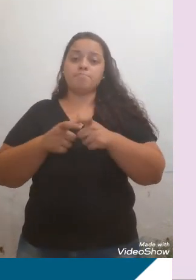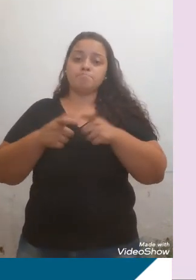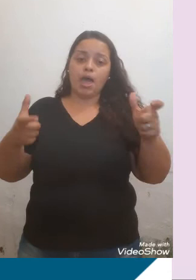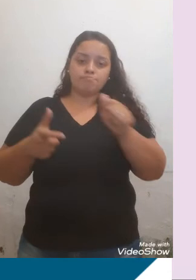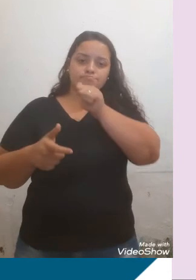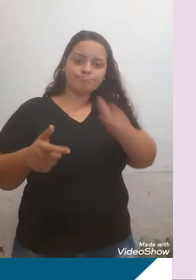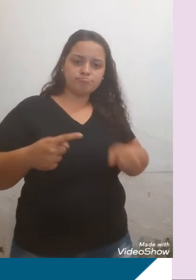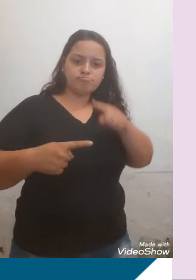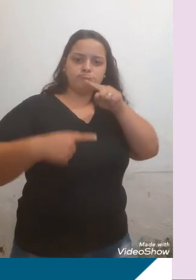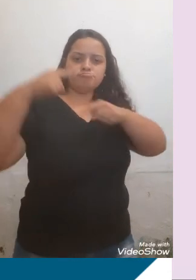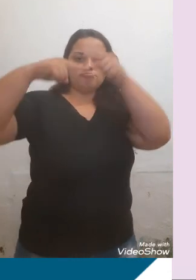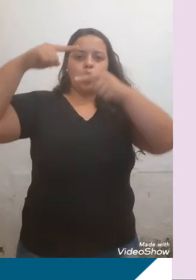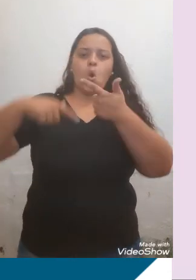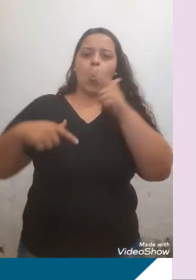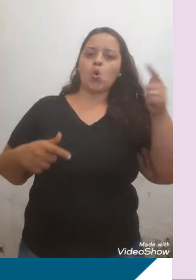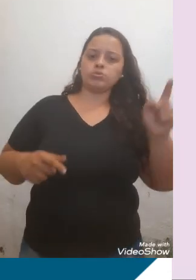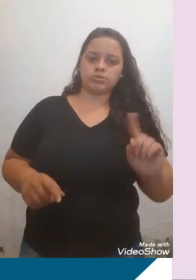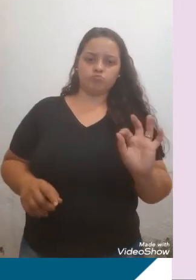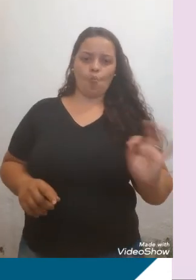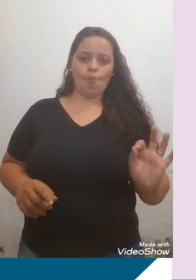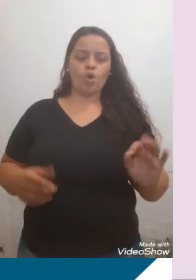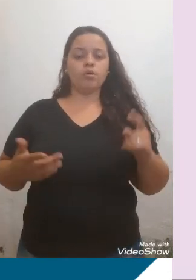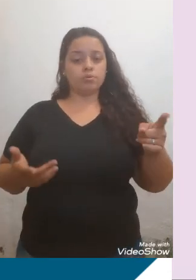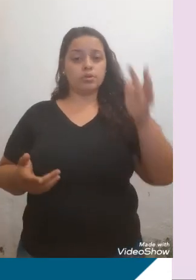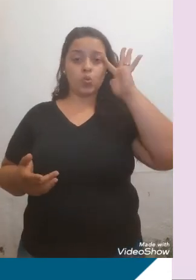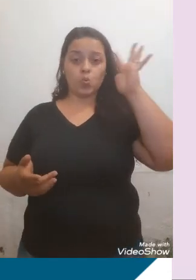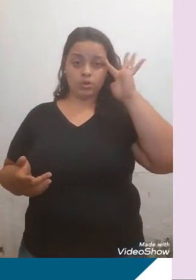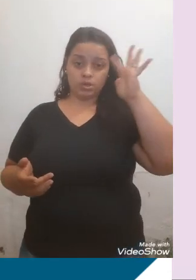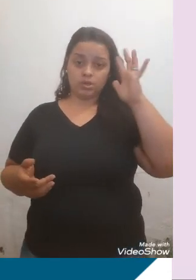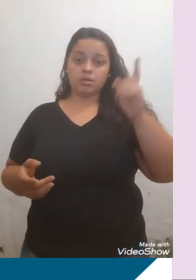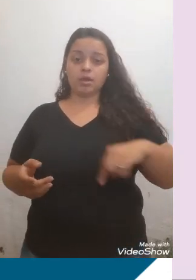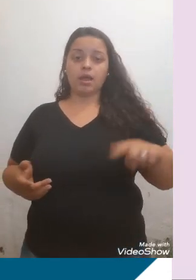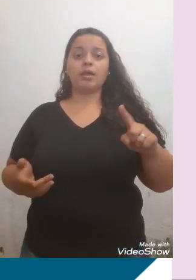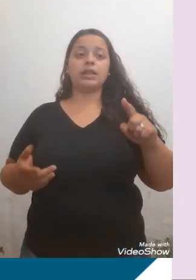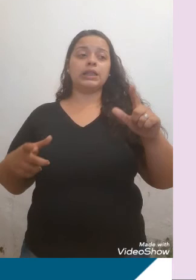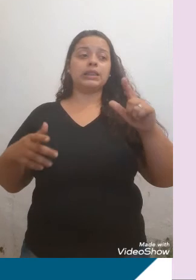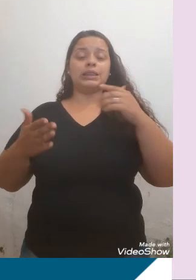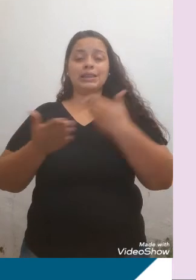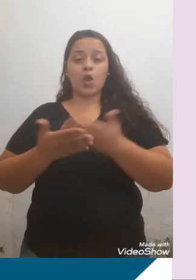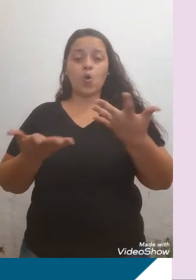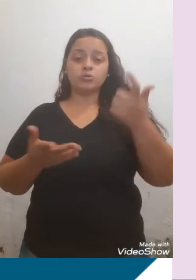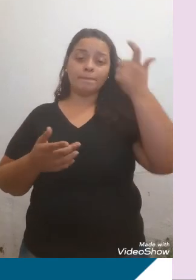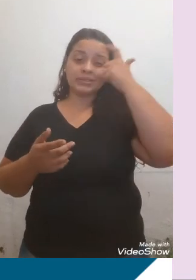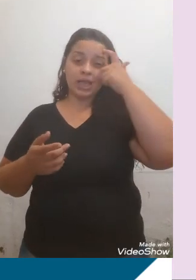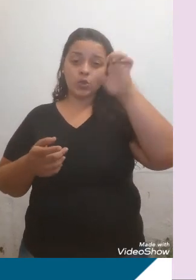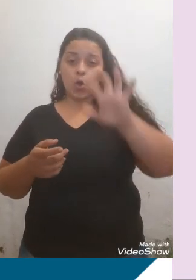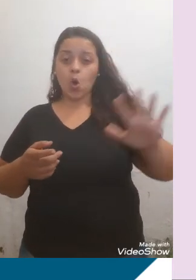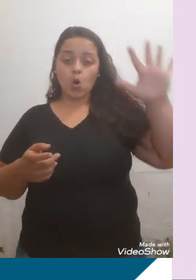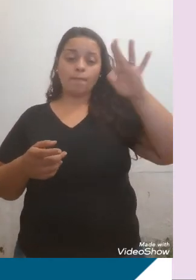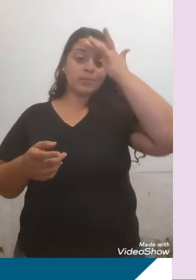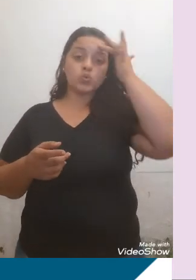mais evoluídas do que as outras. Essas teorias raciais estão sendo pensadas na Europa